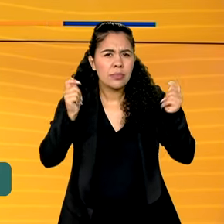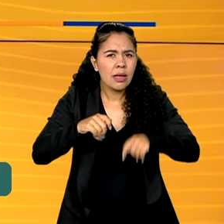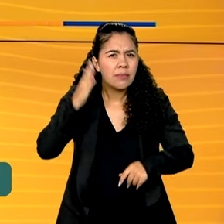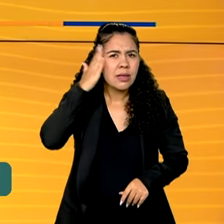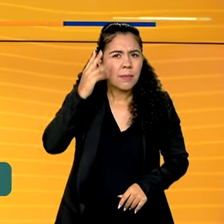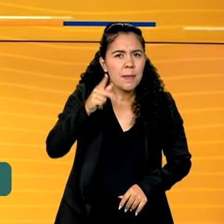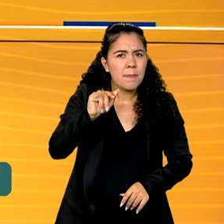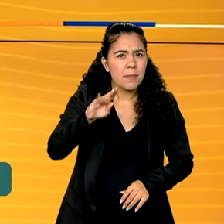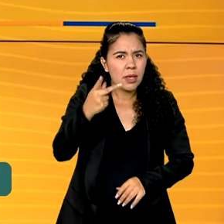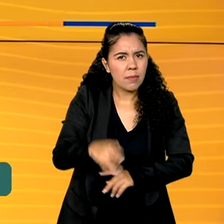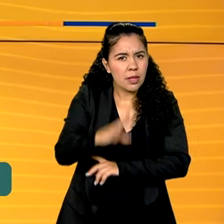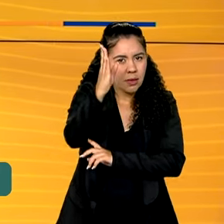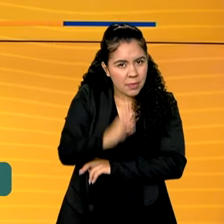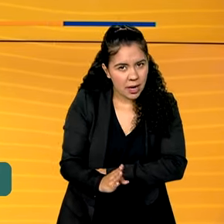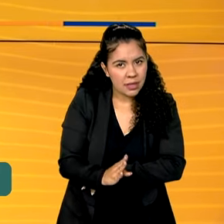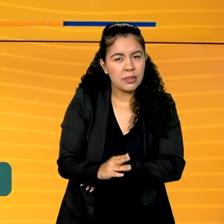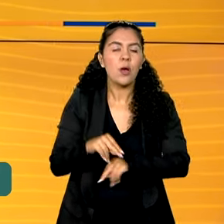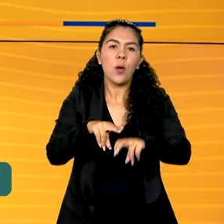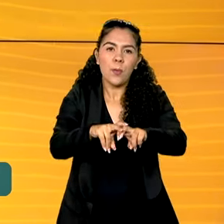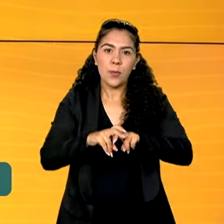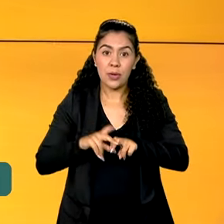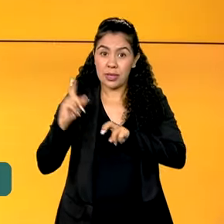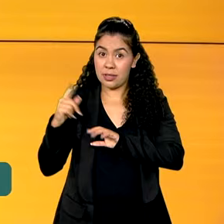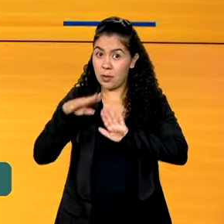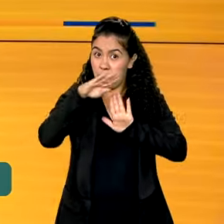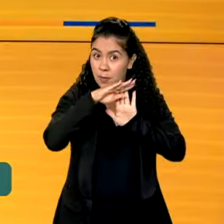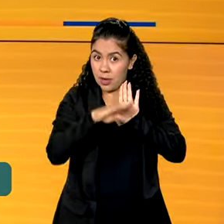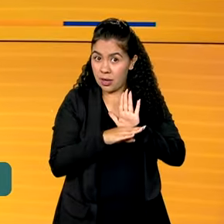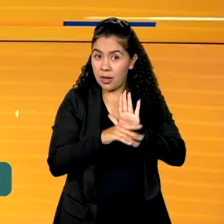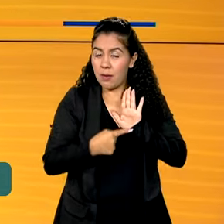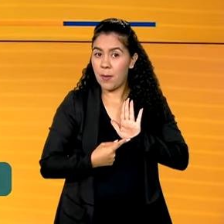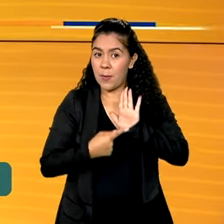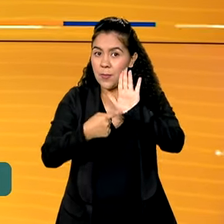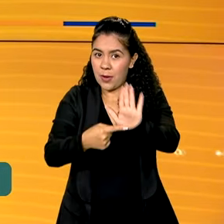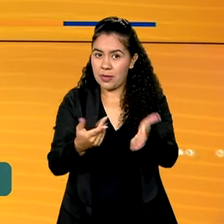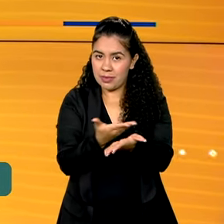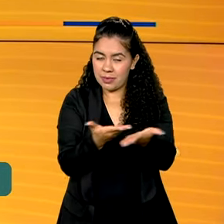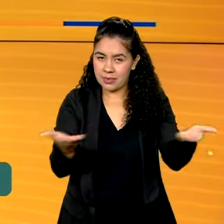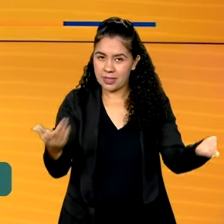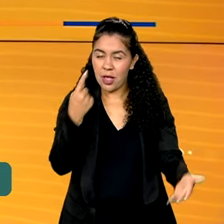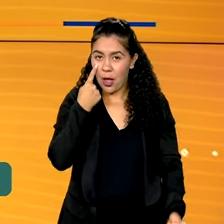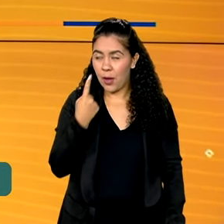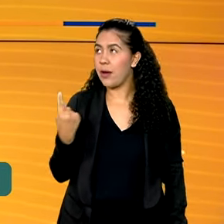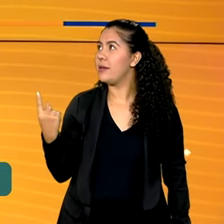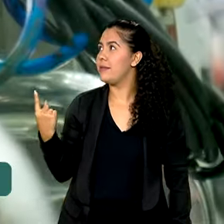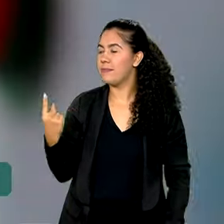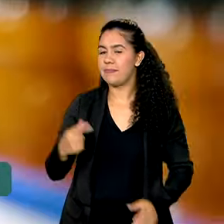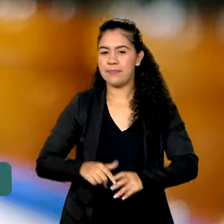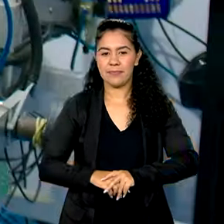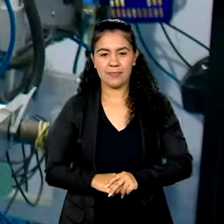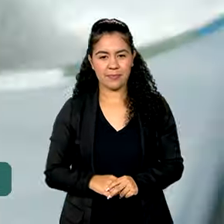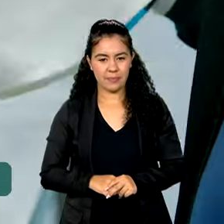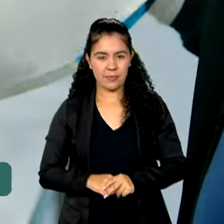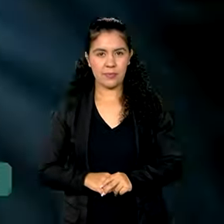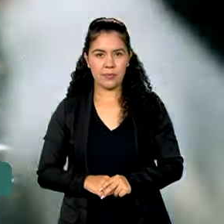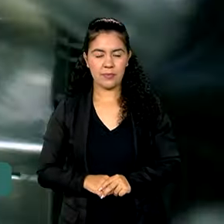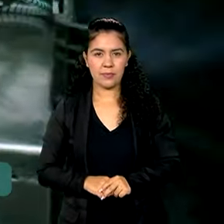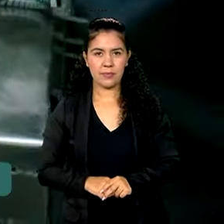É isso que o quadro Ponto Exato desta semana explica para a gente. Vamos ver.